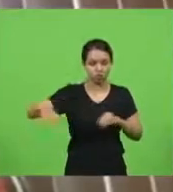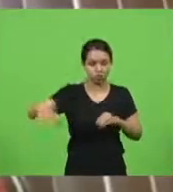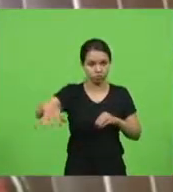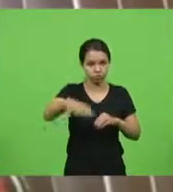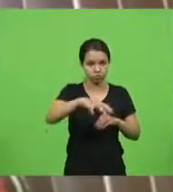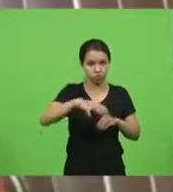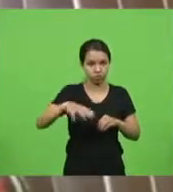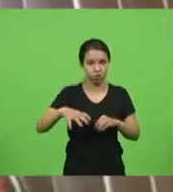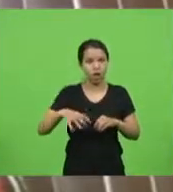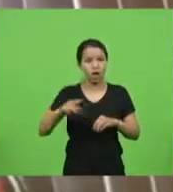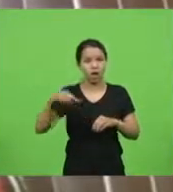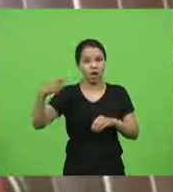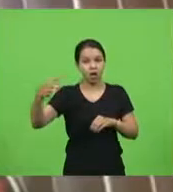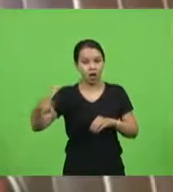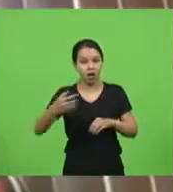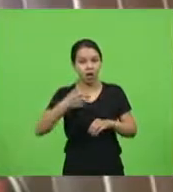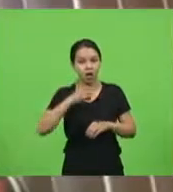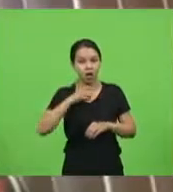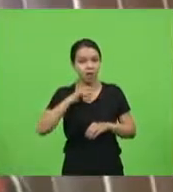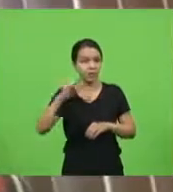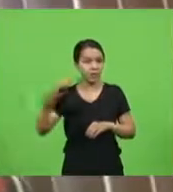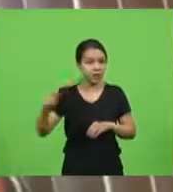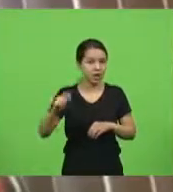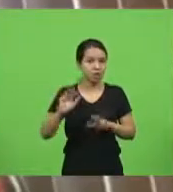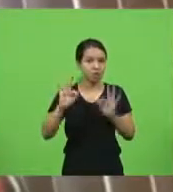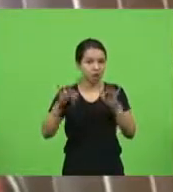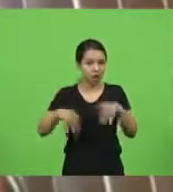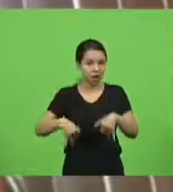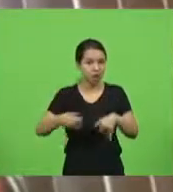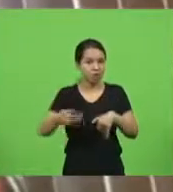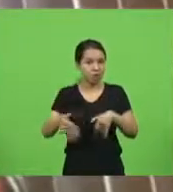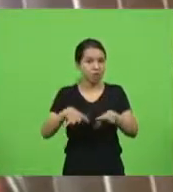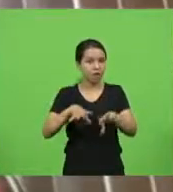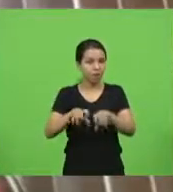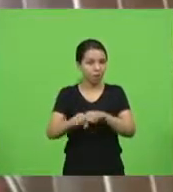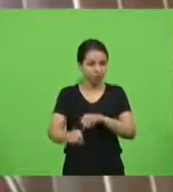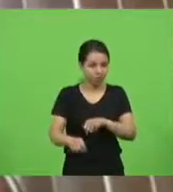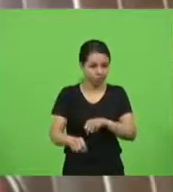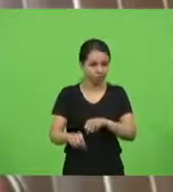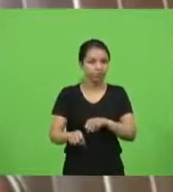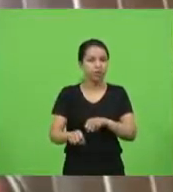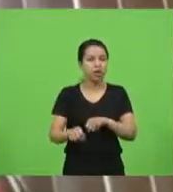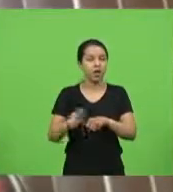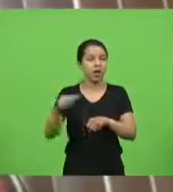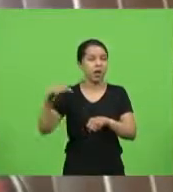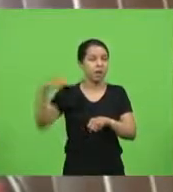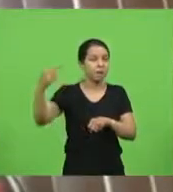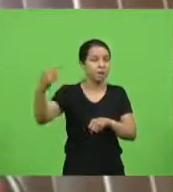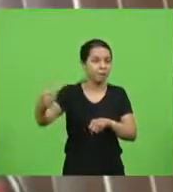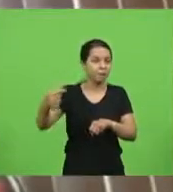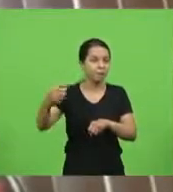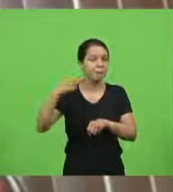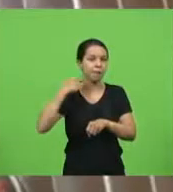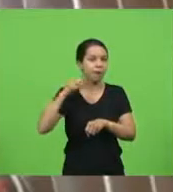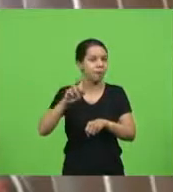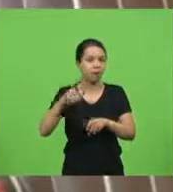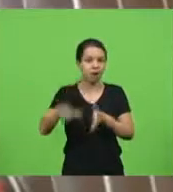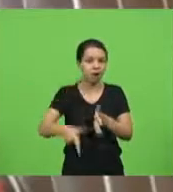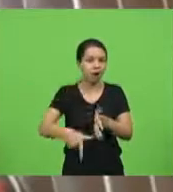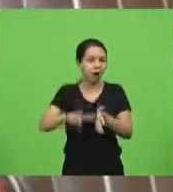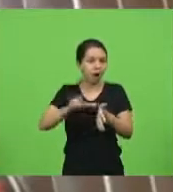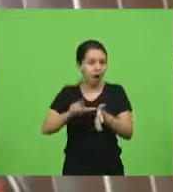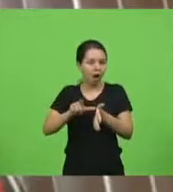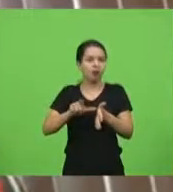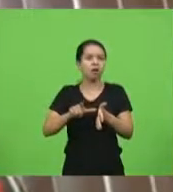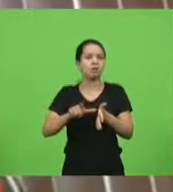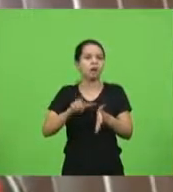em final de abril, ela se formaria somente em maio, nós adiantamos a formação dessa escola para final de abril e quero aqui assumir